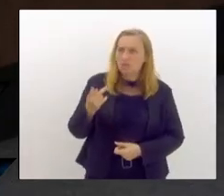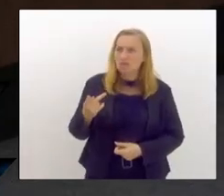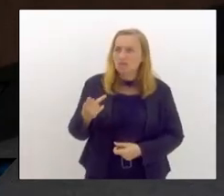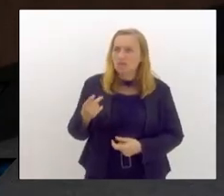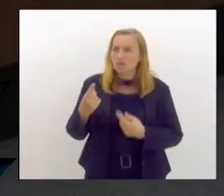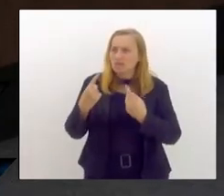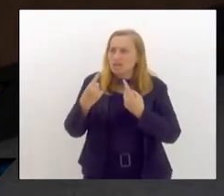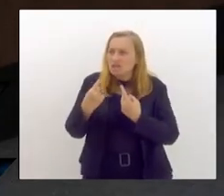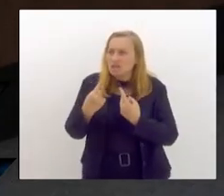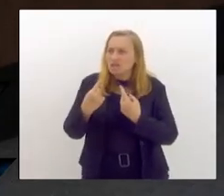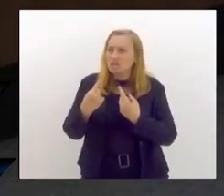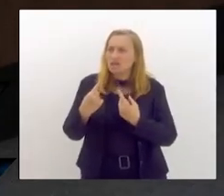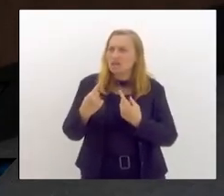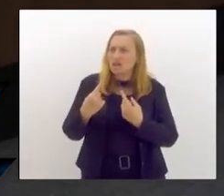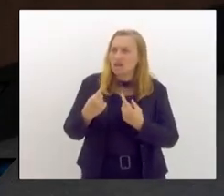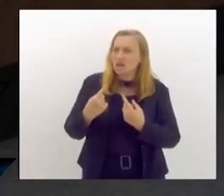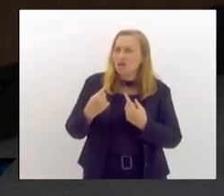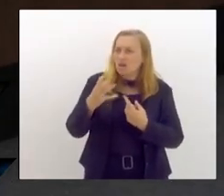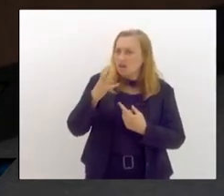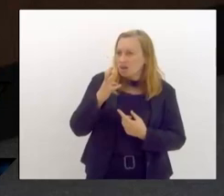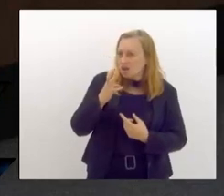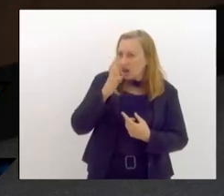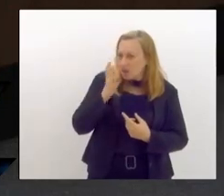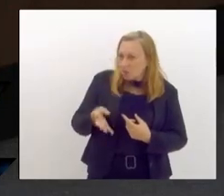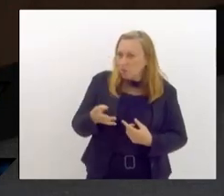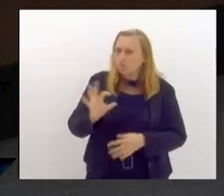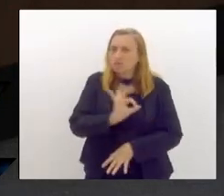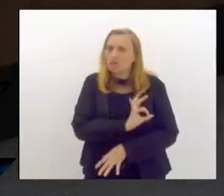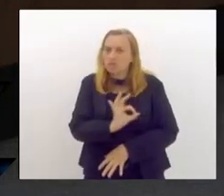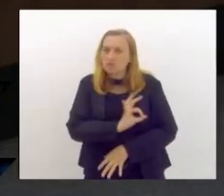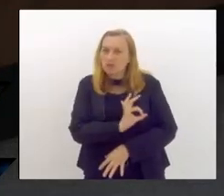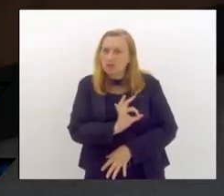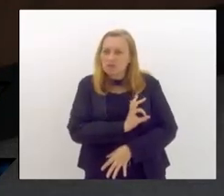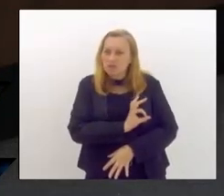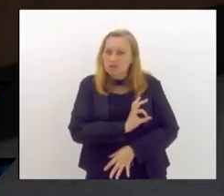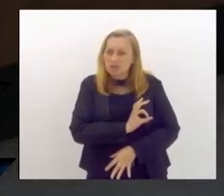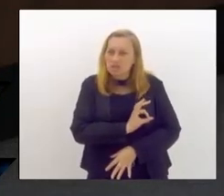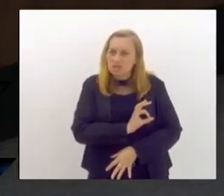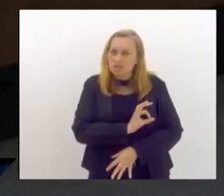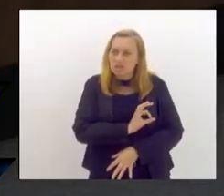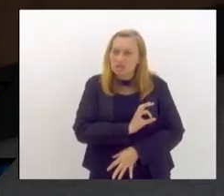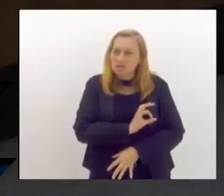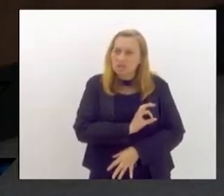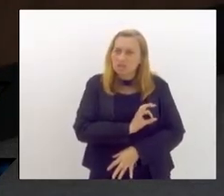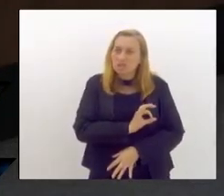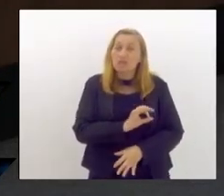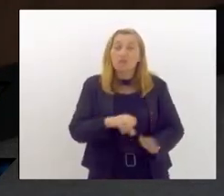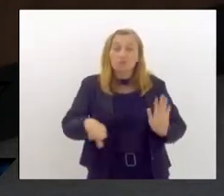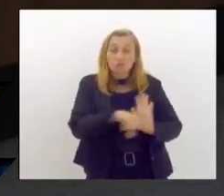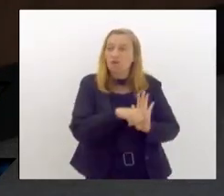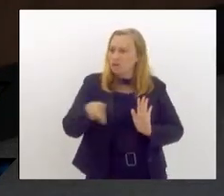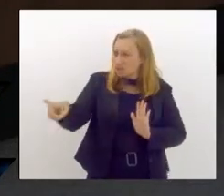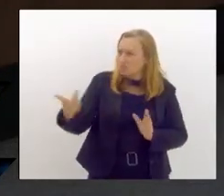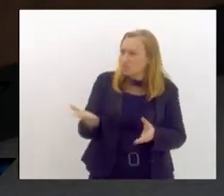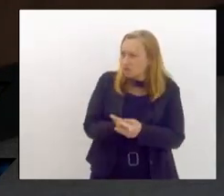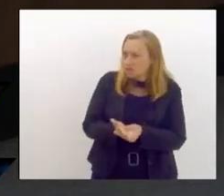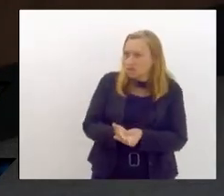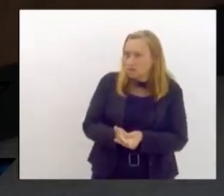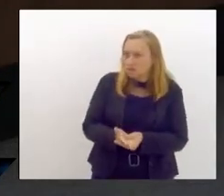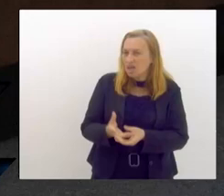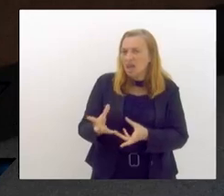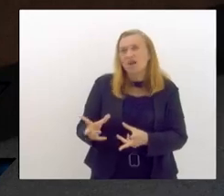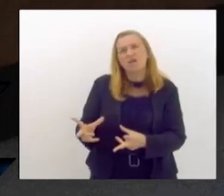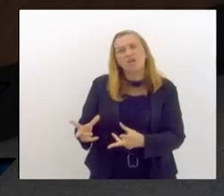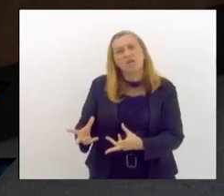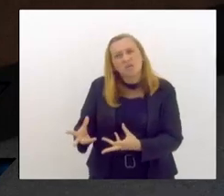ofensas à polícia, que levanta o dedo médio para um policial fardado e respondeu criminalmente por isso, seja merecedor